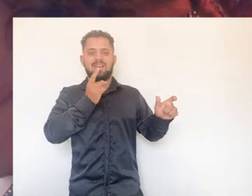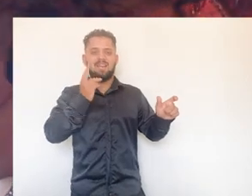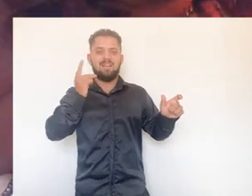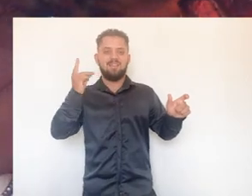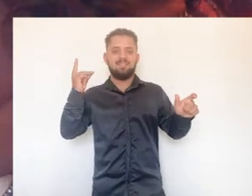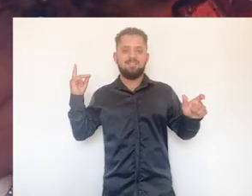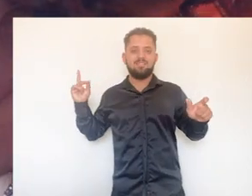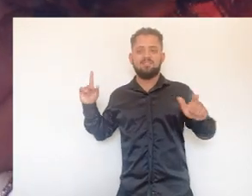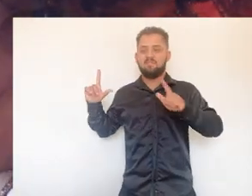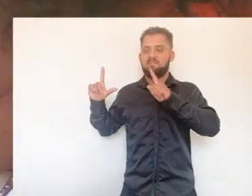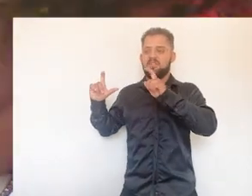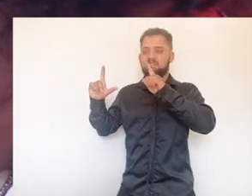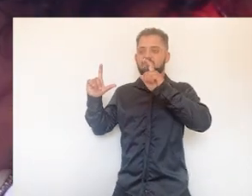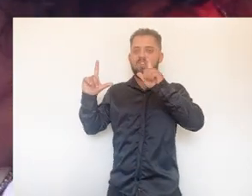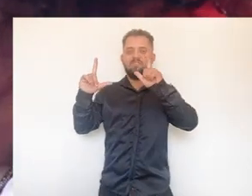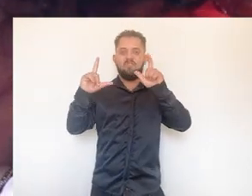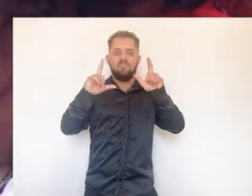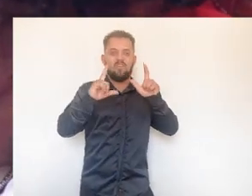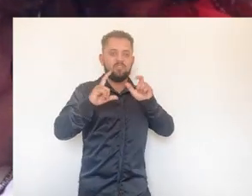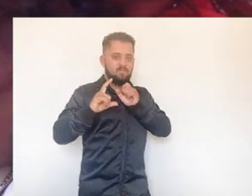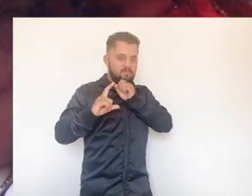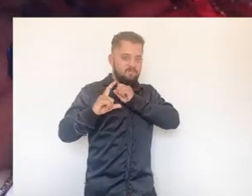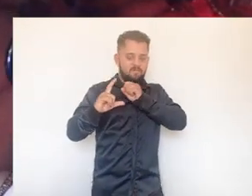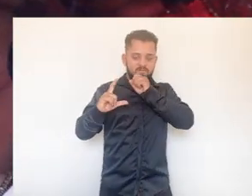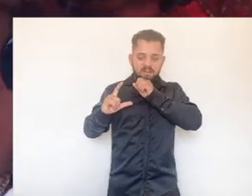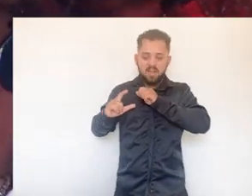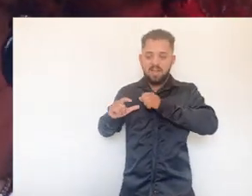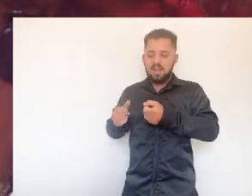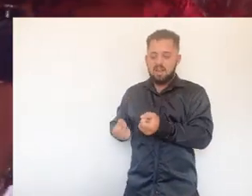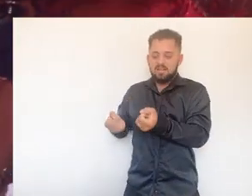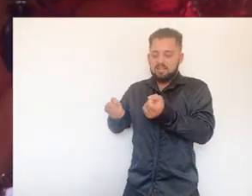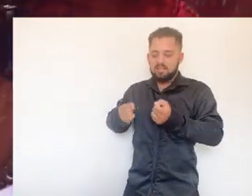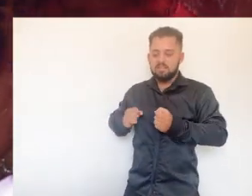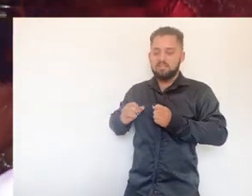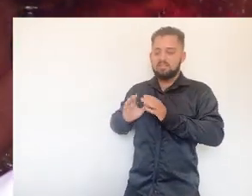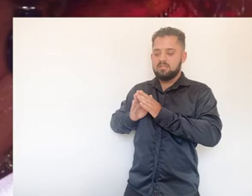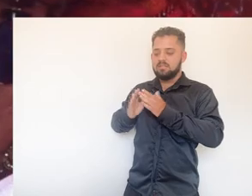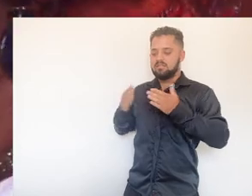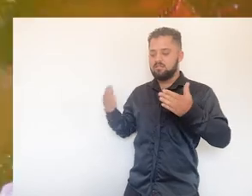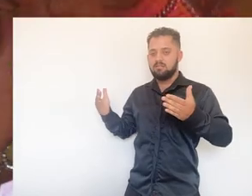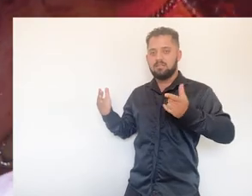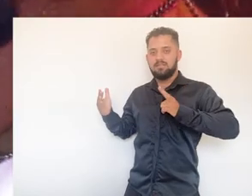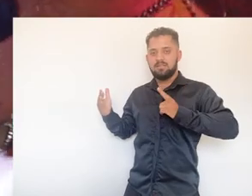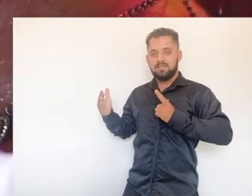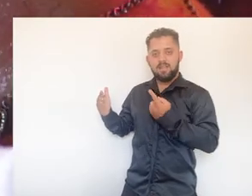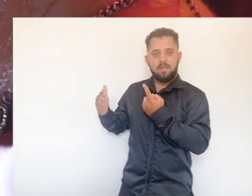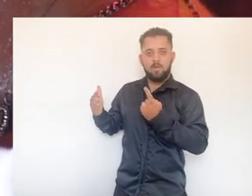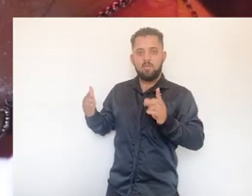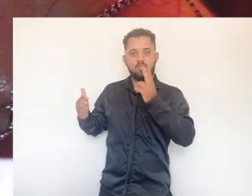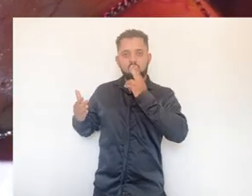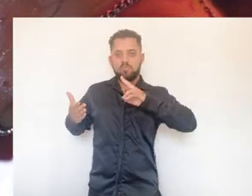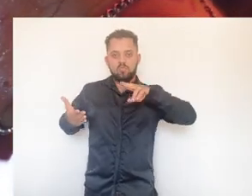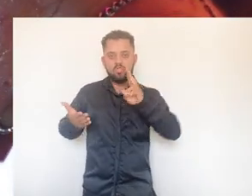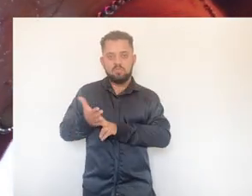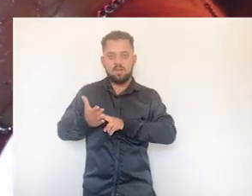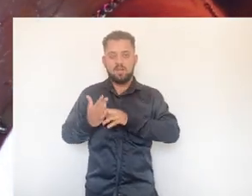Entre as fotos velhas na gaveta, a última carta e